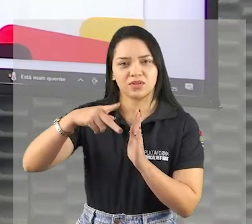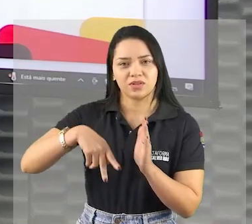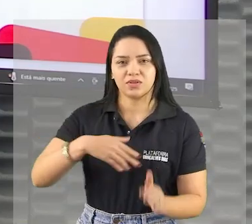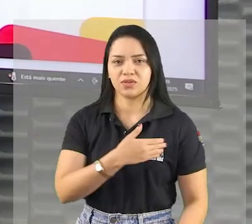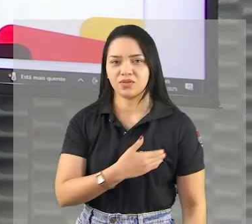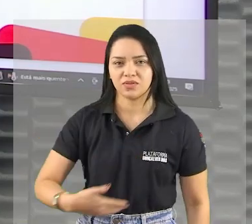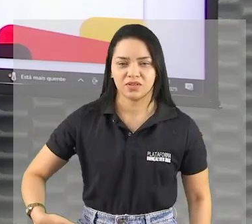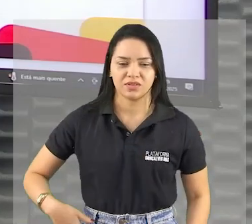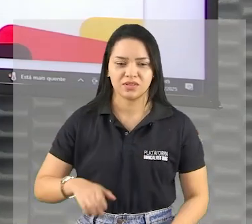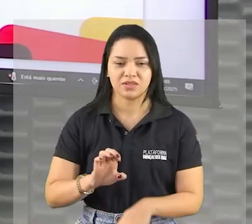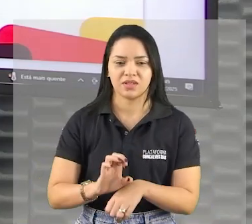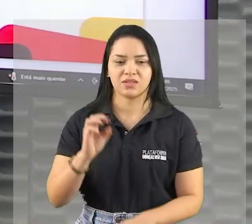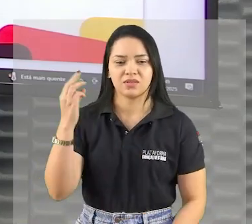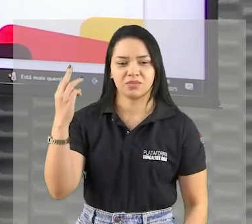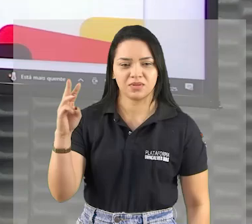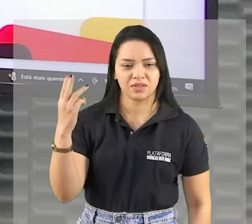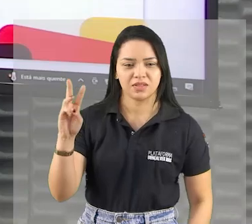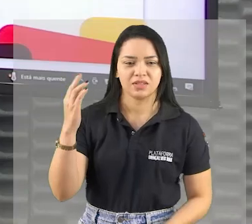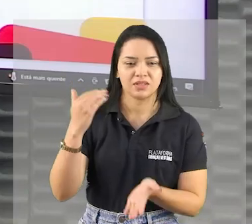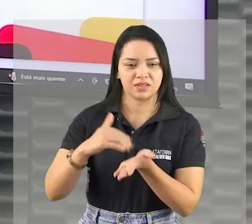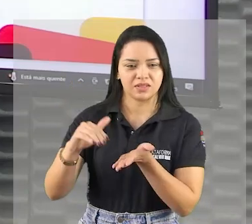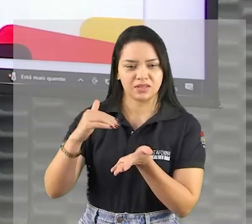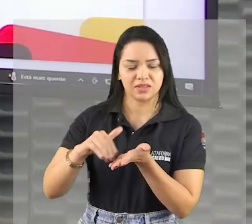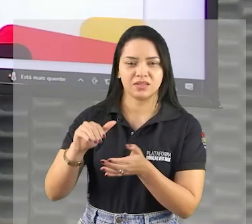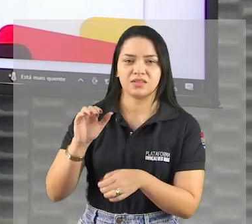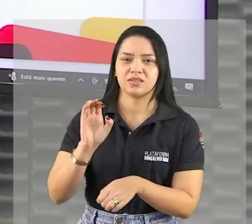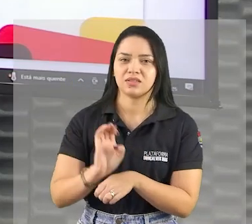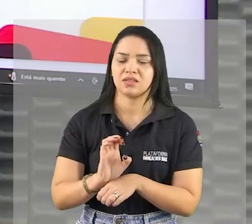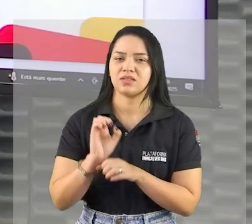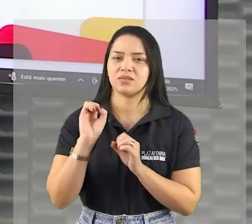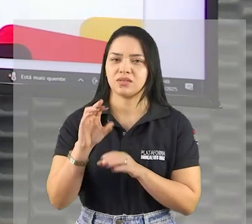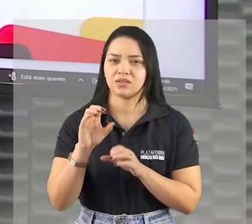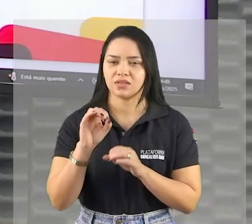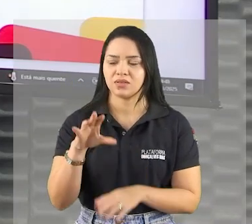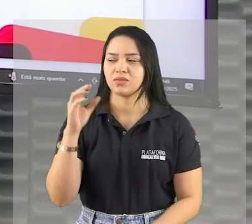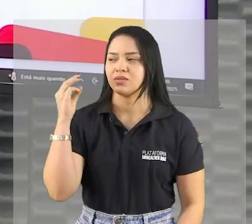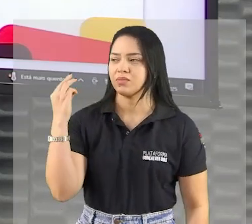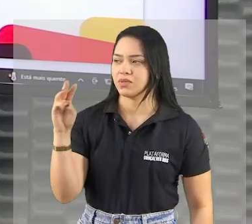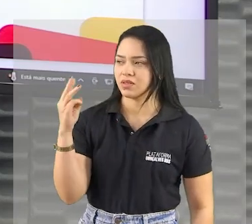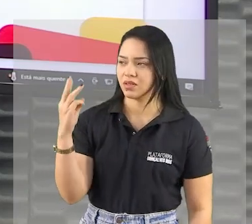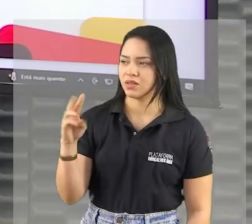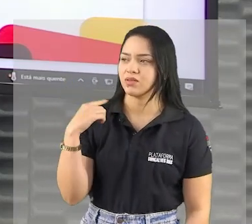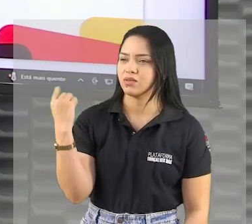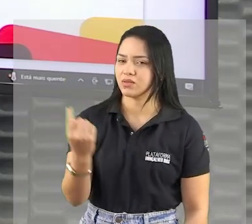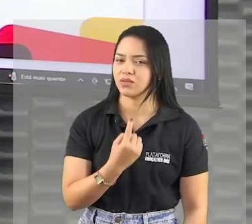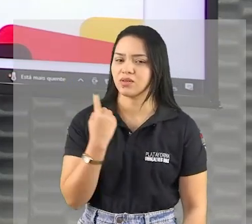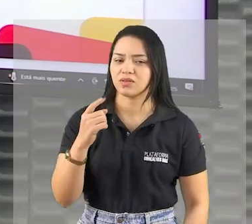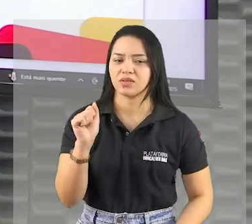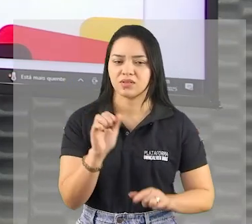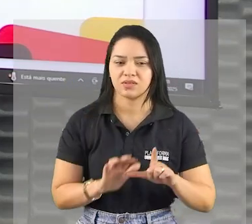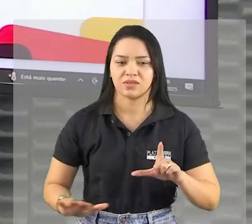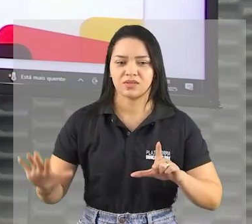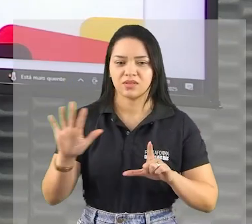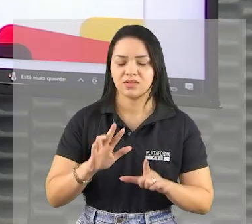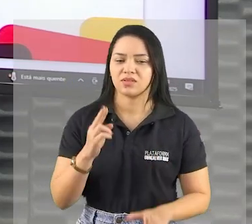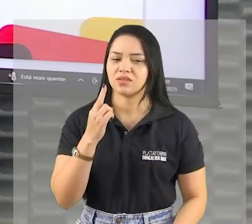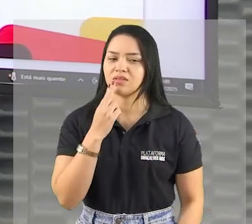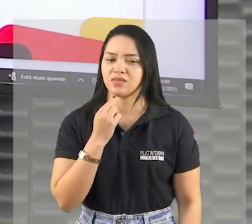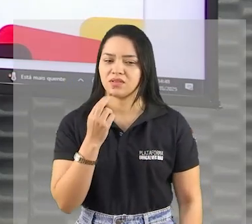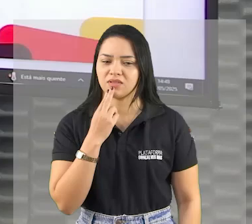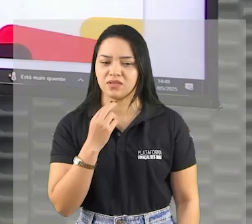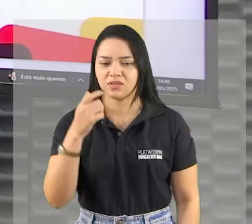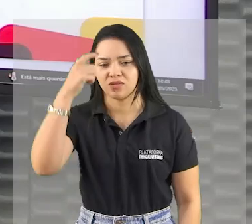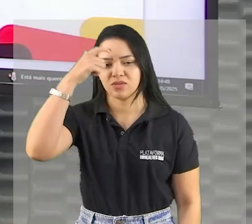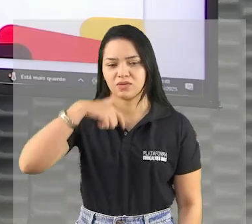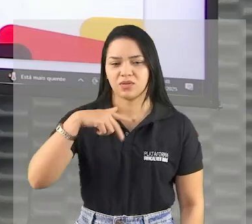Estado do Maranhão, junto com a Secretaria de Estado da Educação do Maranhão. Estamos aqui direto da plataforma Gonçalves Dias. Eu